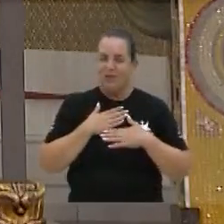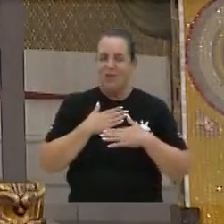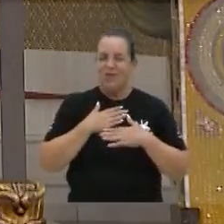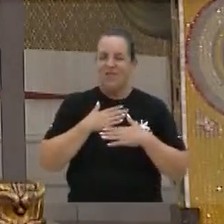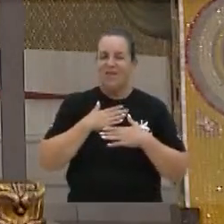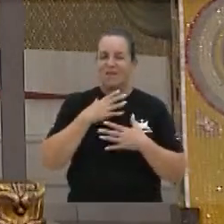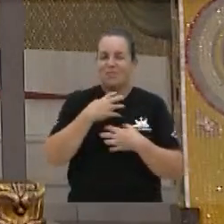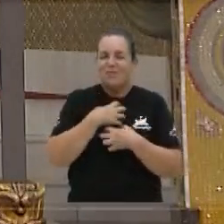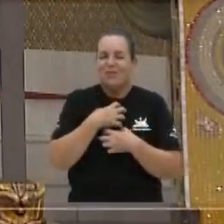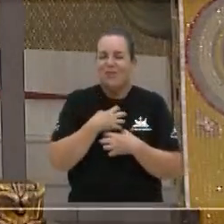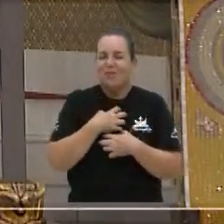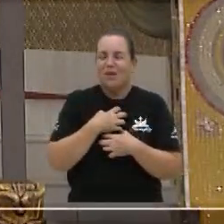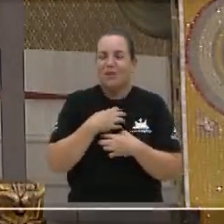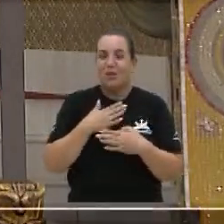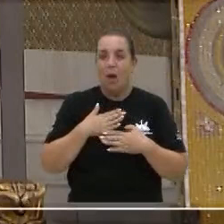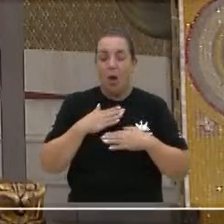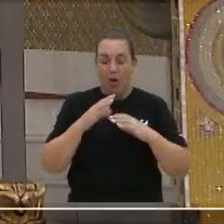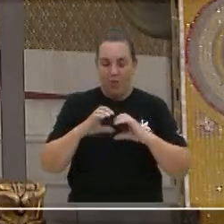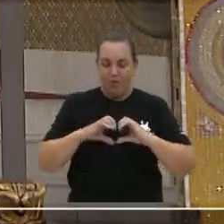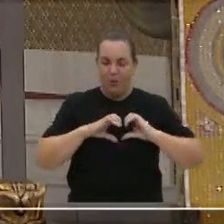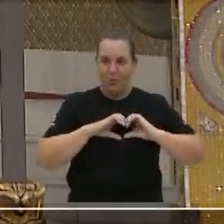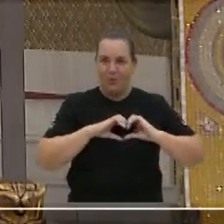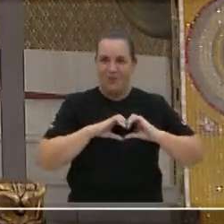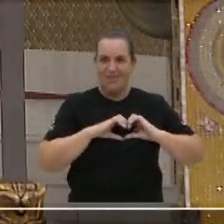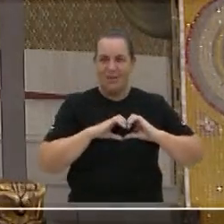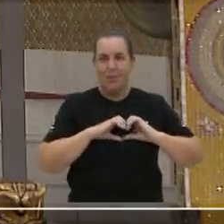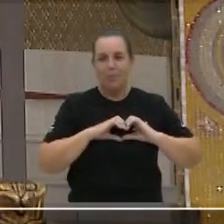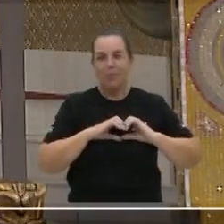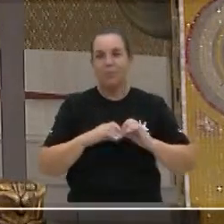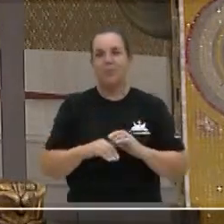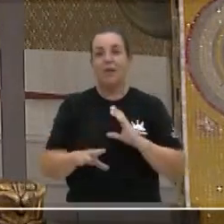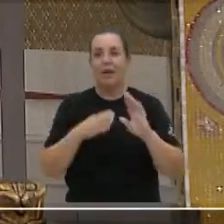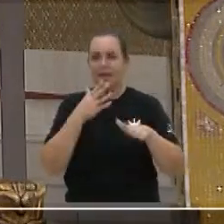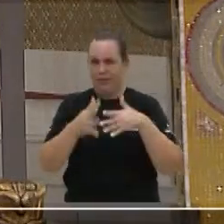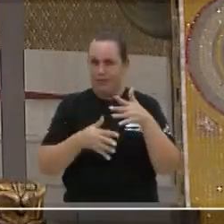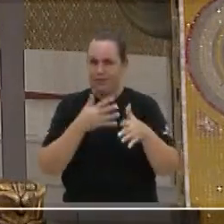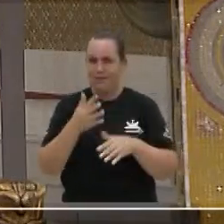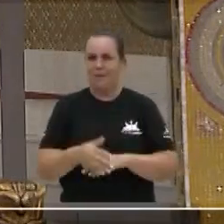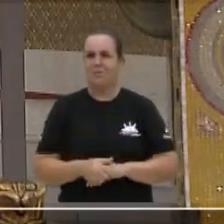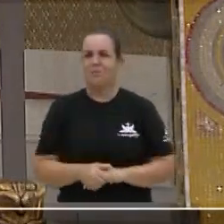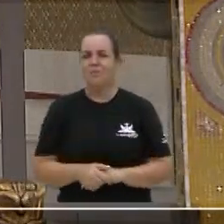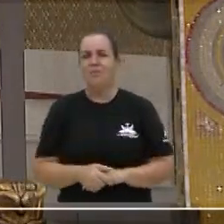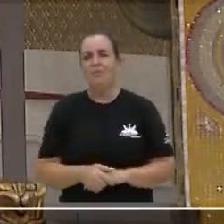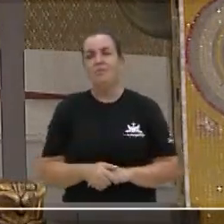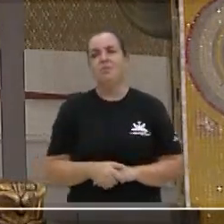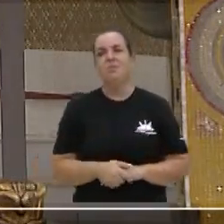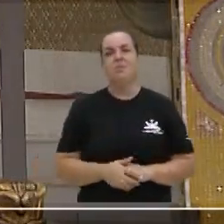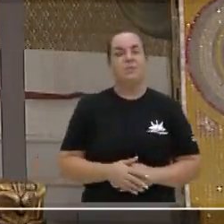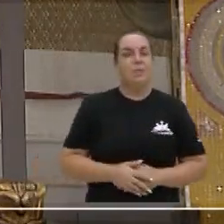ao menos espiritualmente ao meu coração. Cantemos.